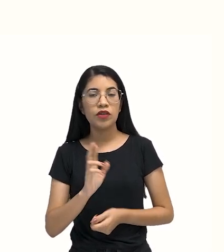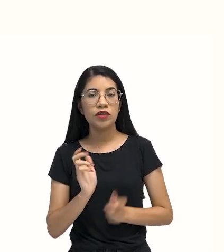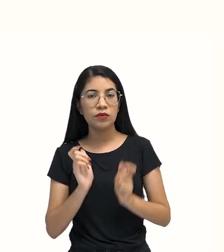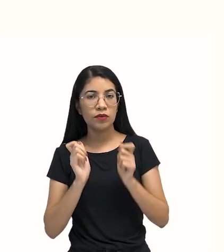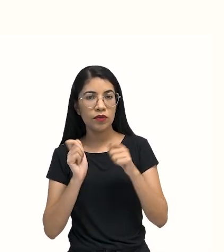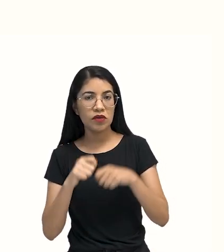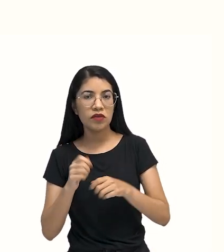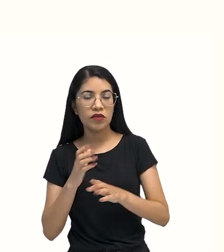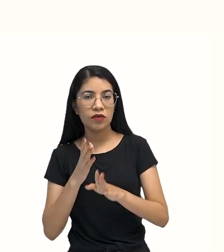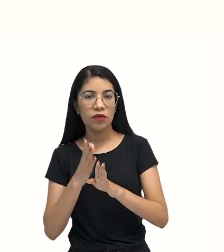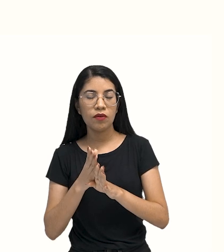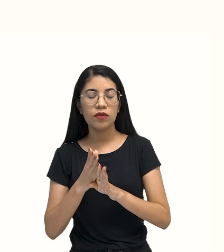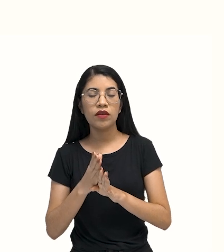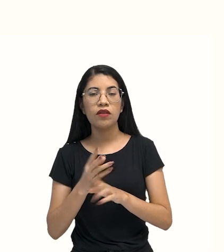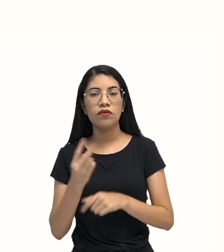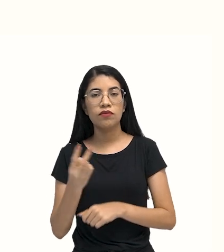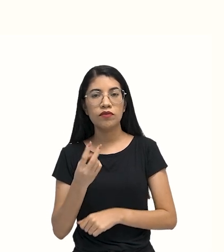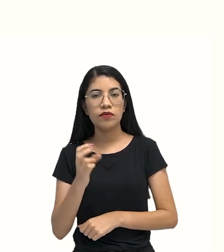16,66%.